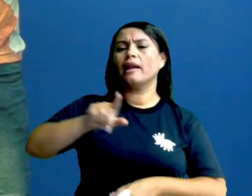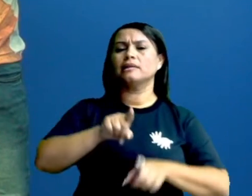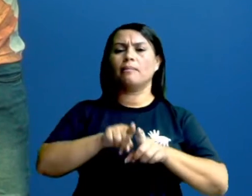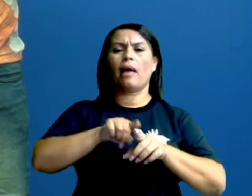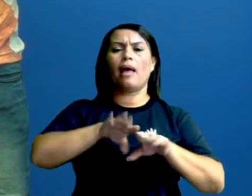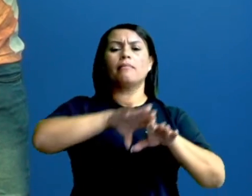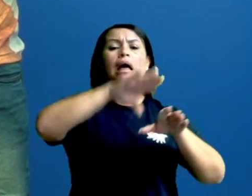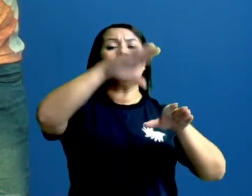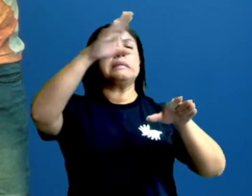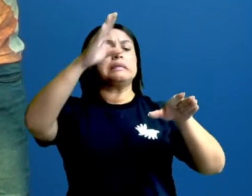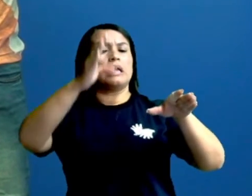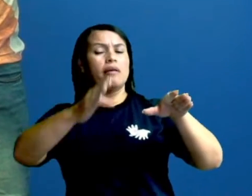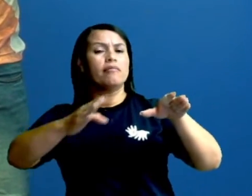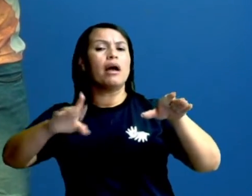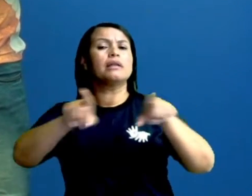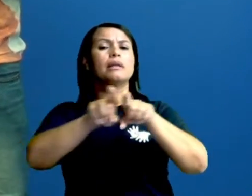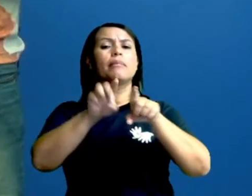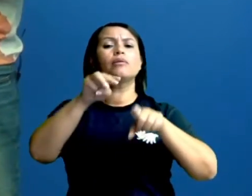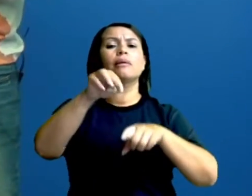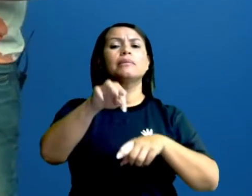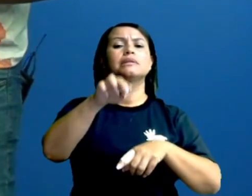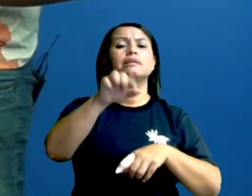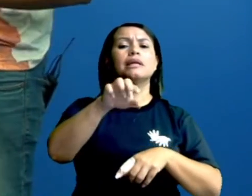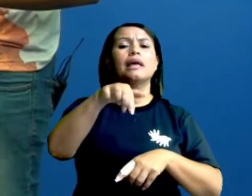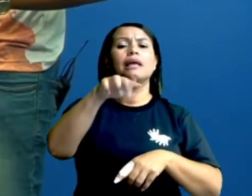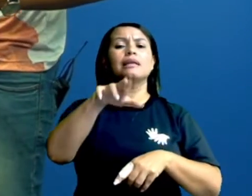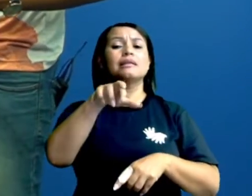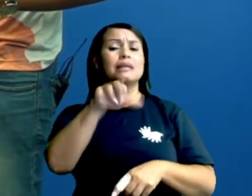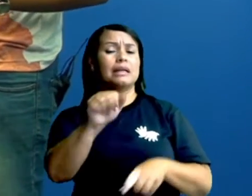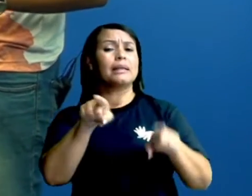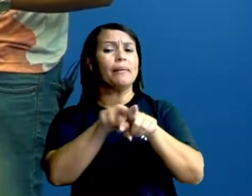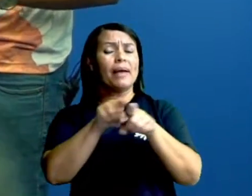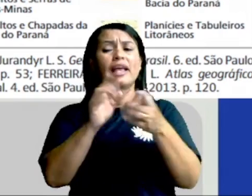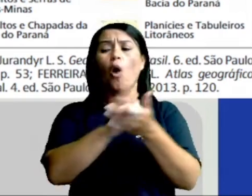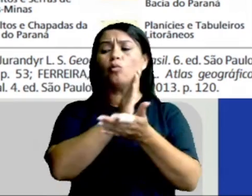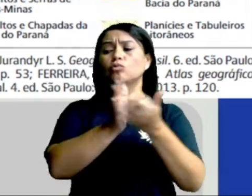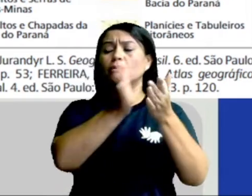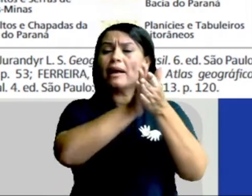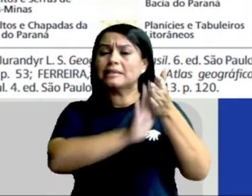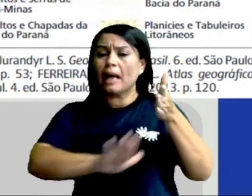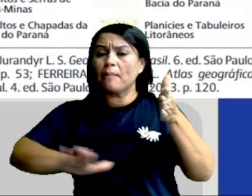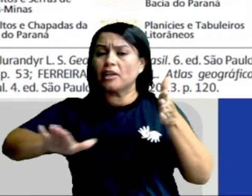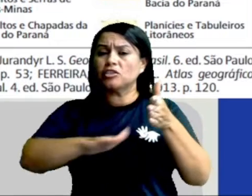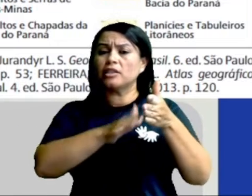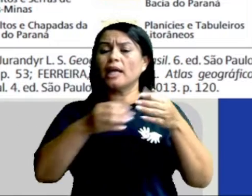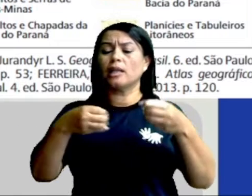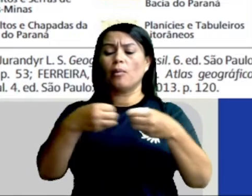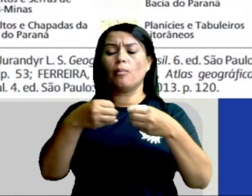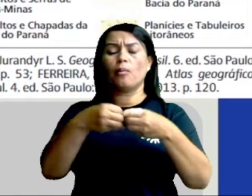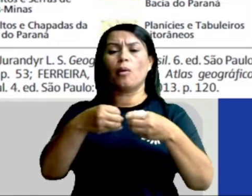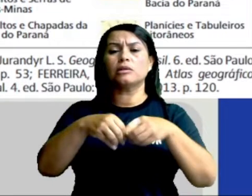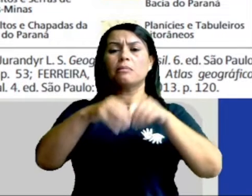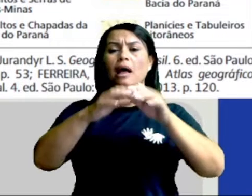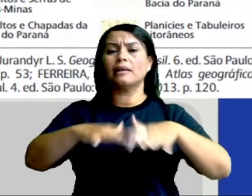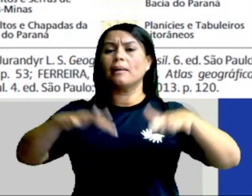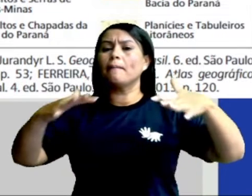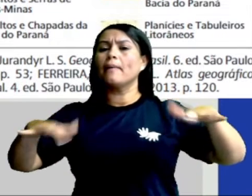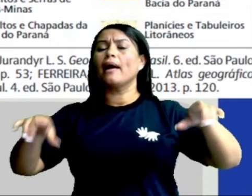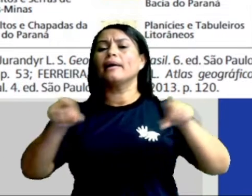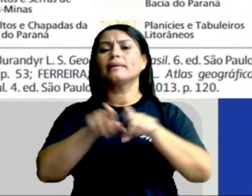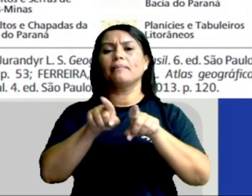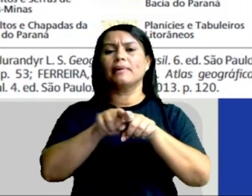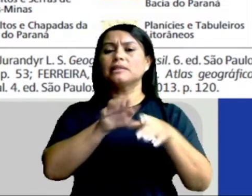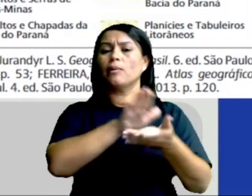Espinhaço, né, da Mantiqueira, por exemplo, e também áreas mais rebaixadas aqui, próximo ao litoral, configurando assim, logicamente,